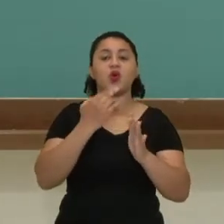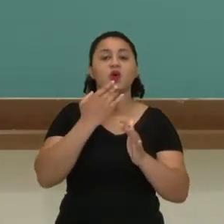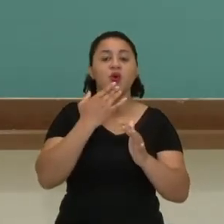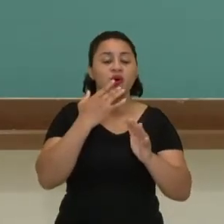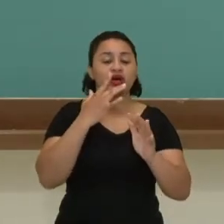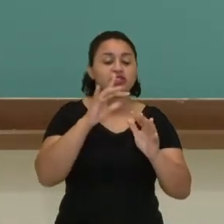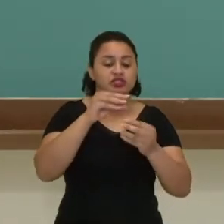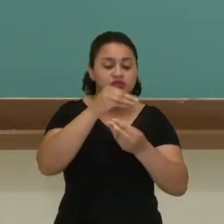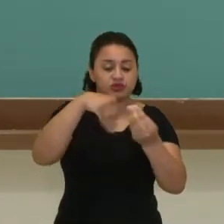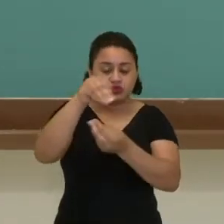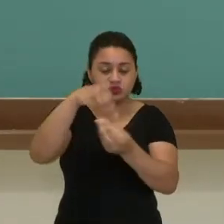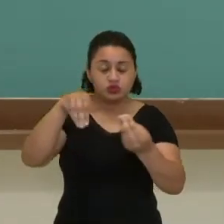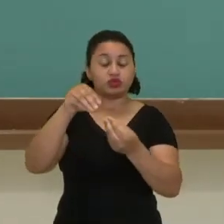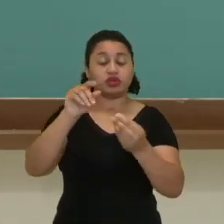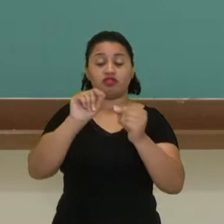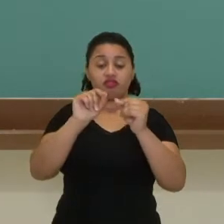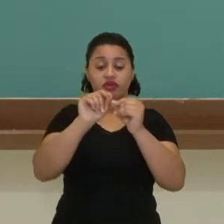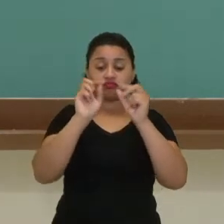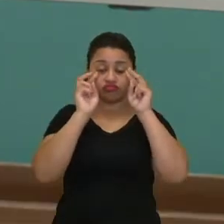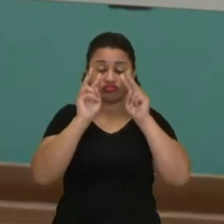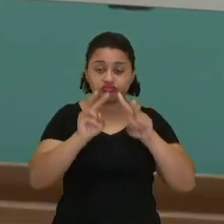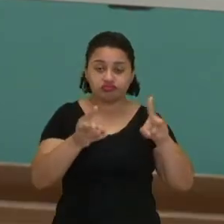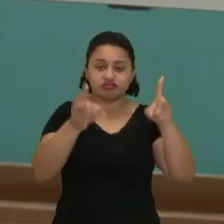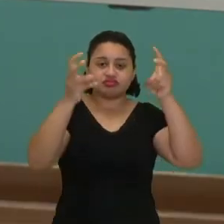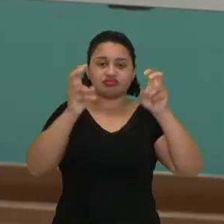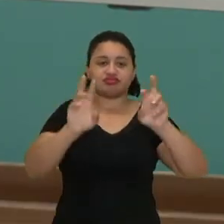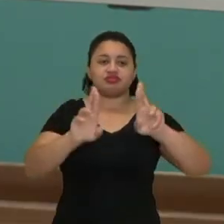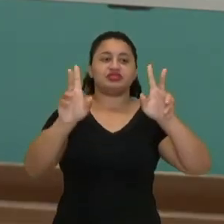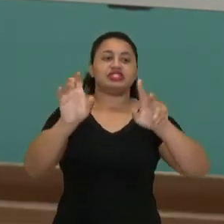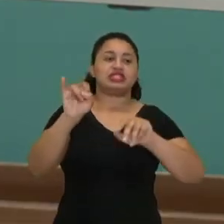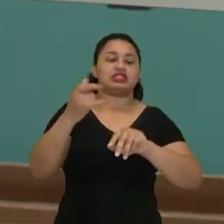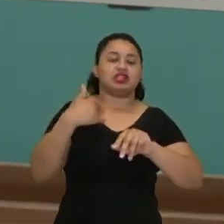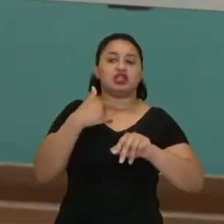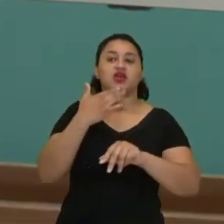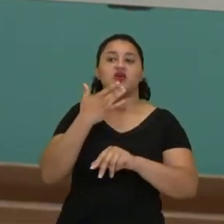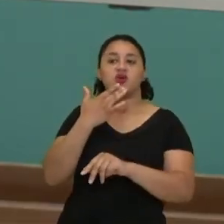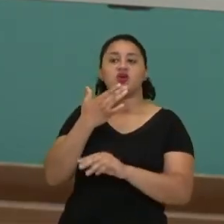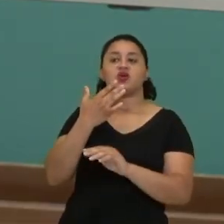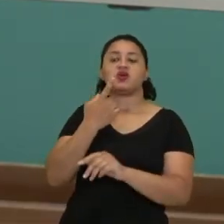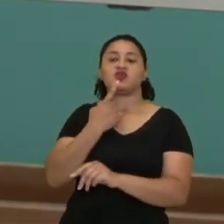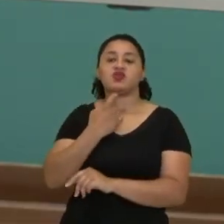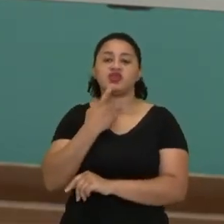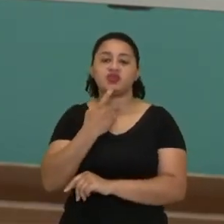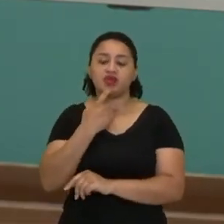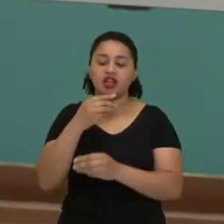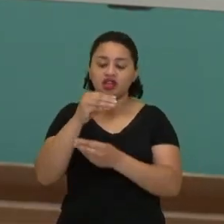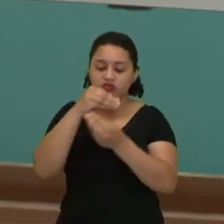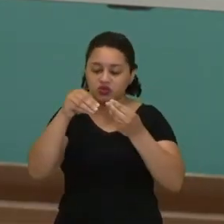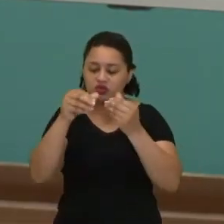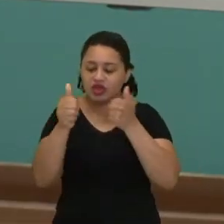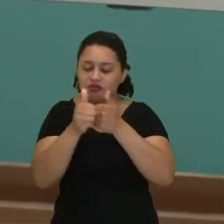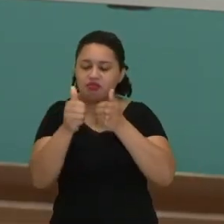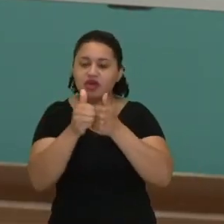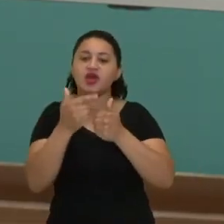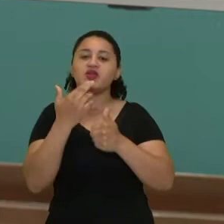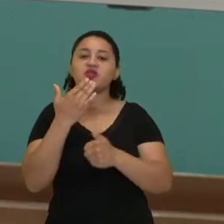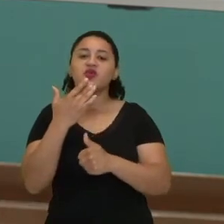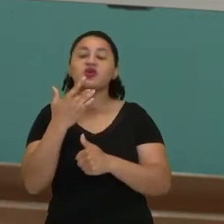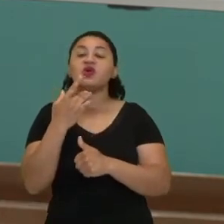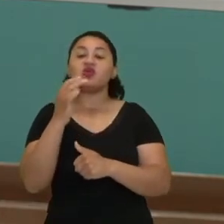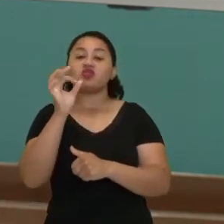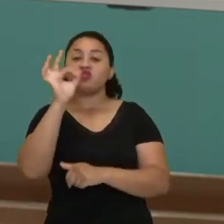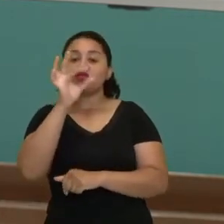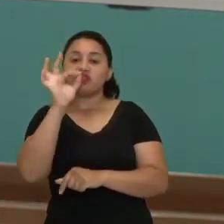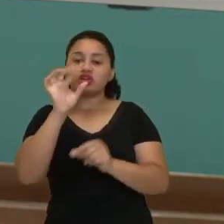uma tensão no olhar. Então, se você tem uma cor vermelha, você coloca próximo a ela a cor verde, que são cores contrárias. Isso